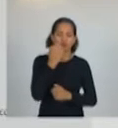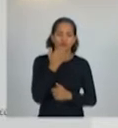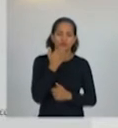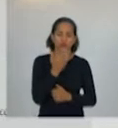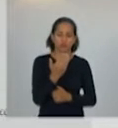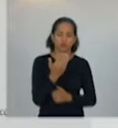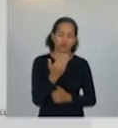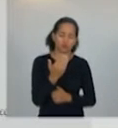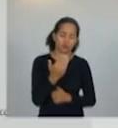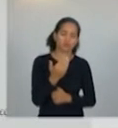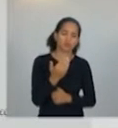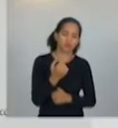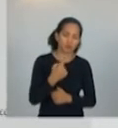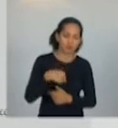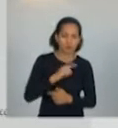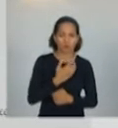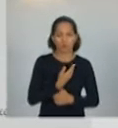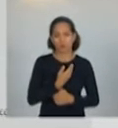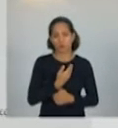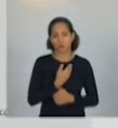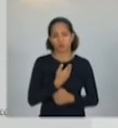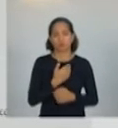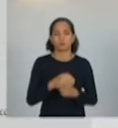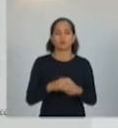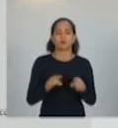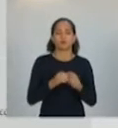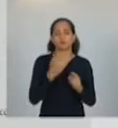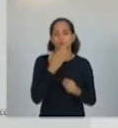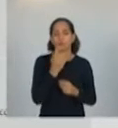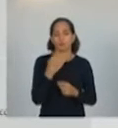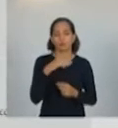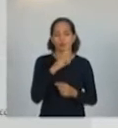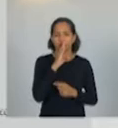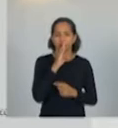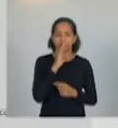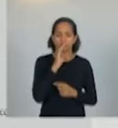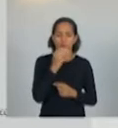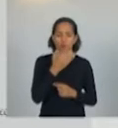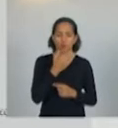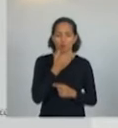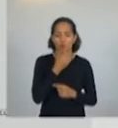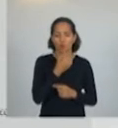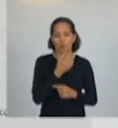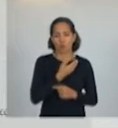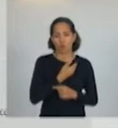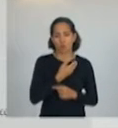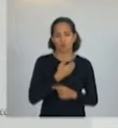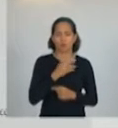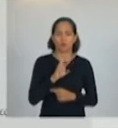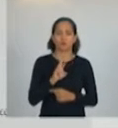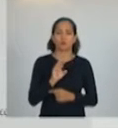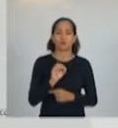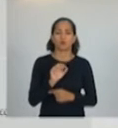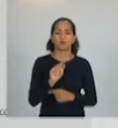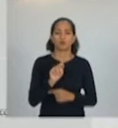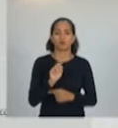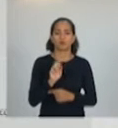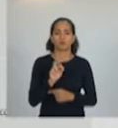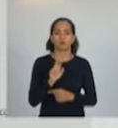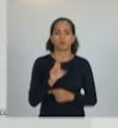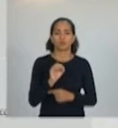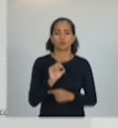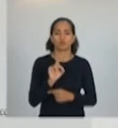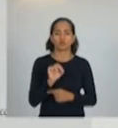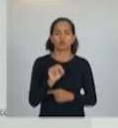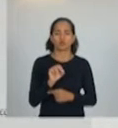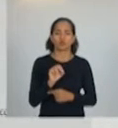amigo Paixão. E também pedi um minuto de silêncio em memória do amigo Rogério do Sofá, morador